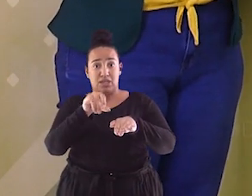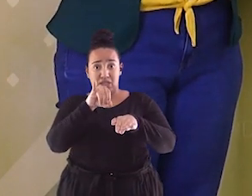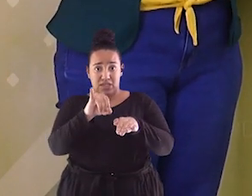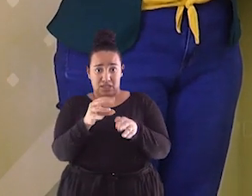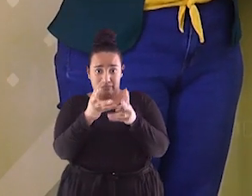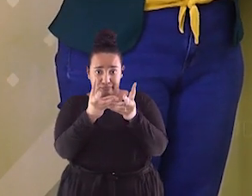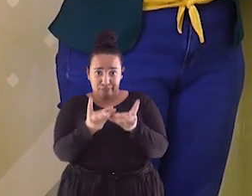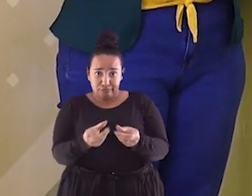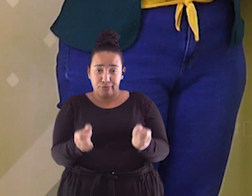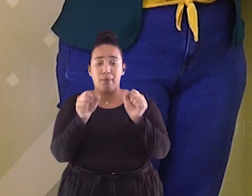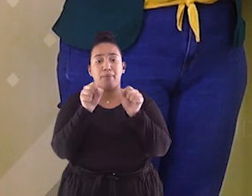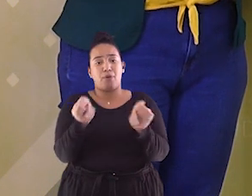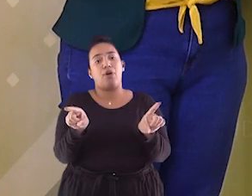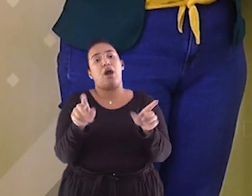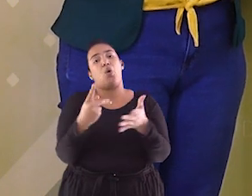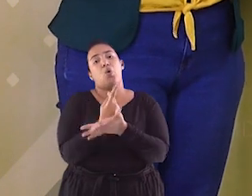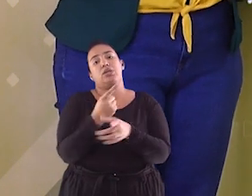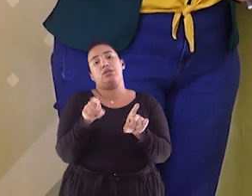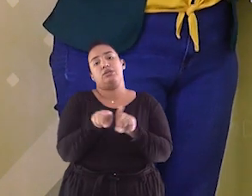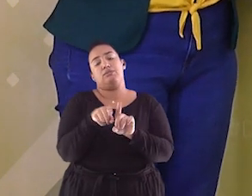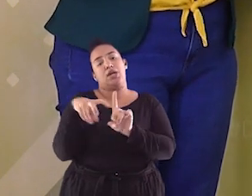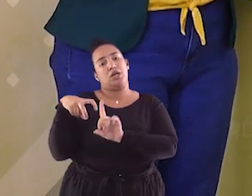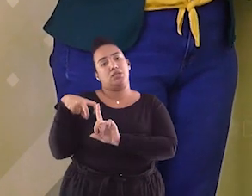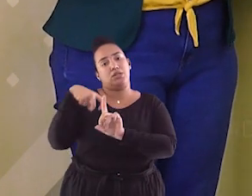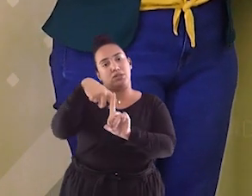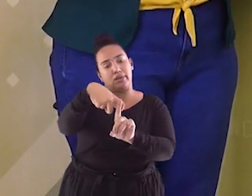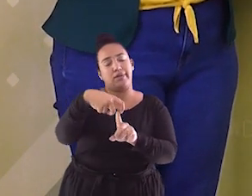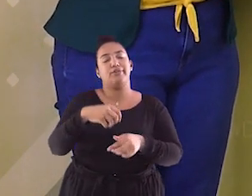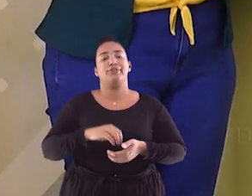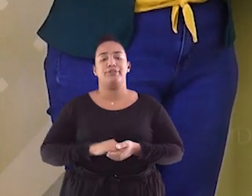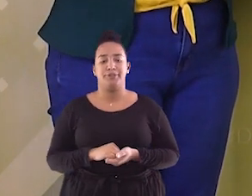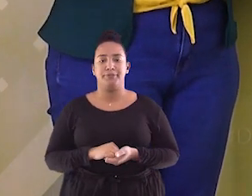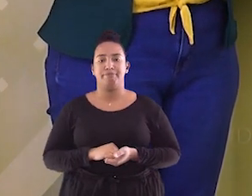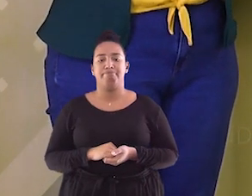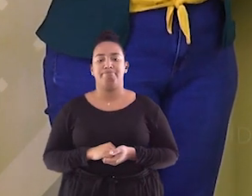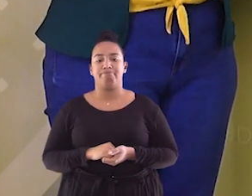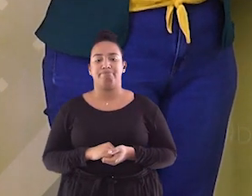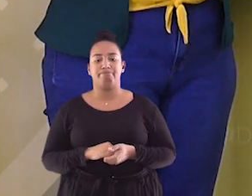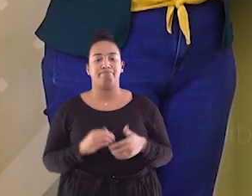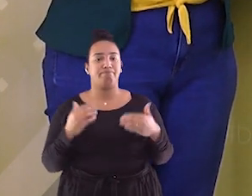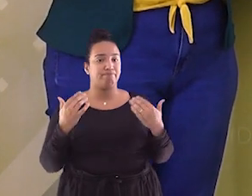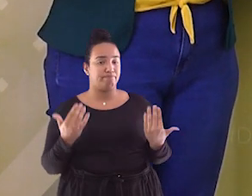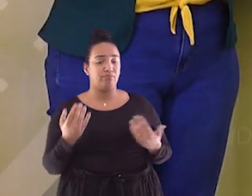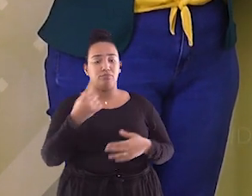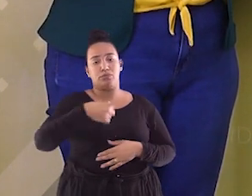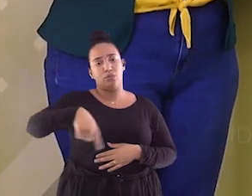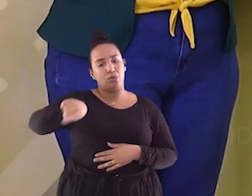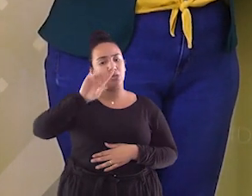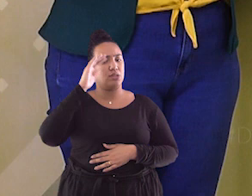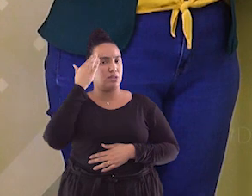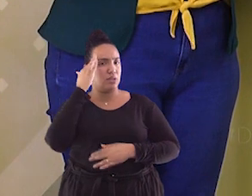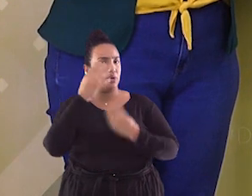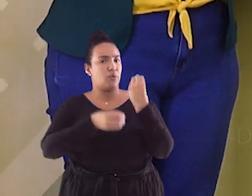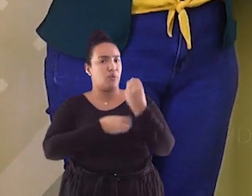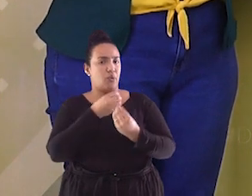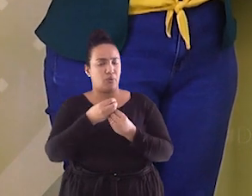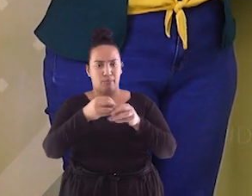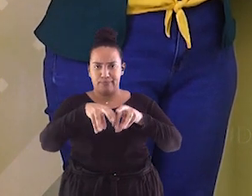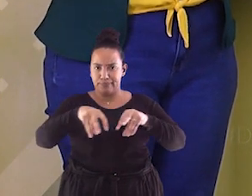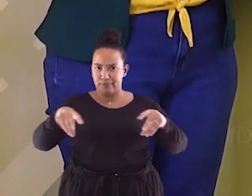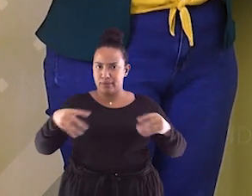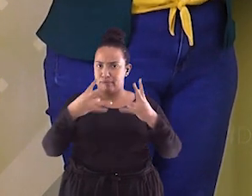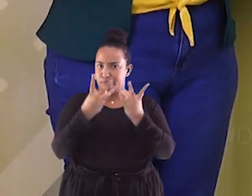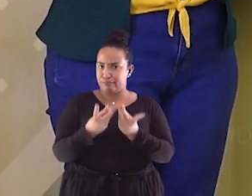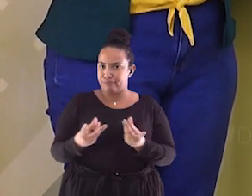mais, pode causar até acidentes, como ela mesma diz na reportagem. Com isso, podemos compreender melhor o processo de erosão. Ele é